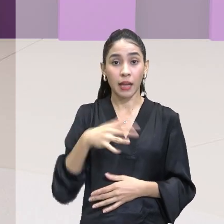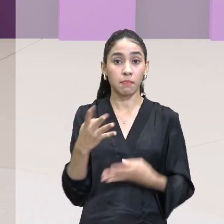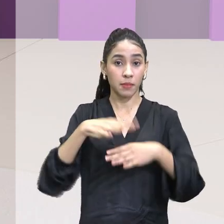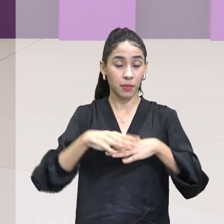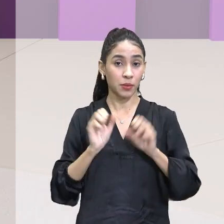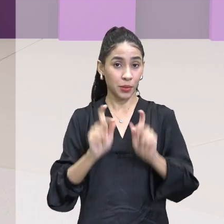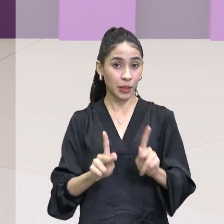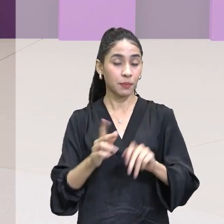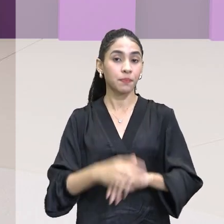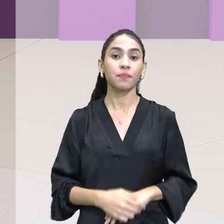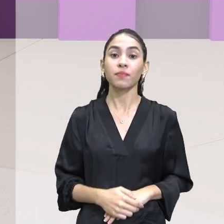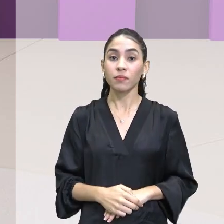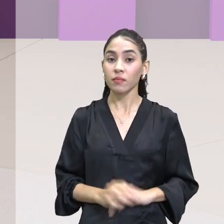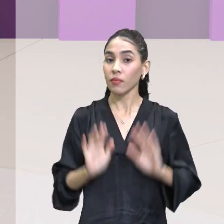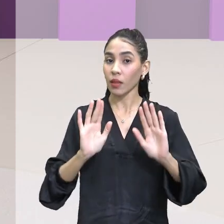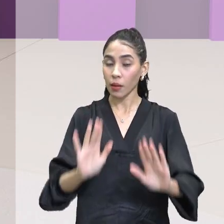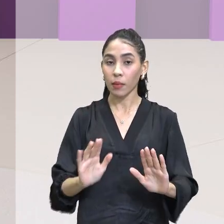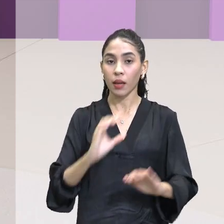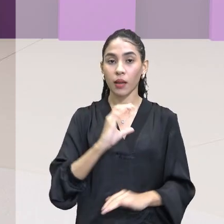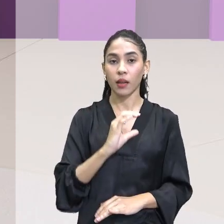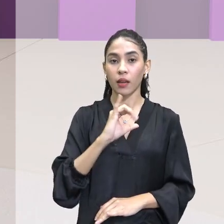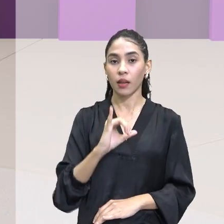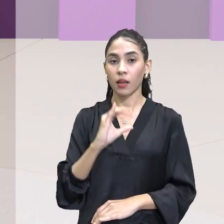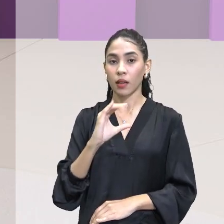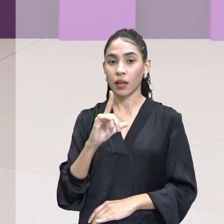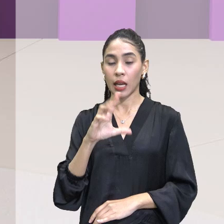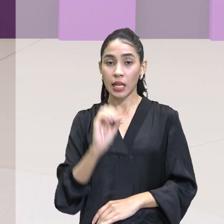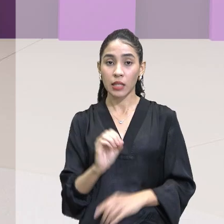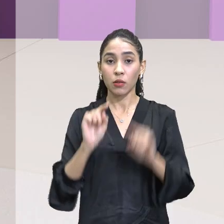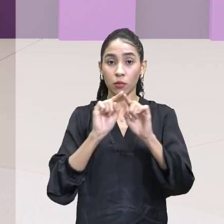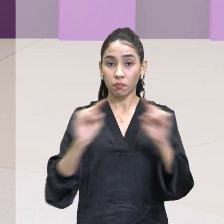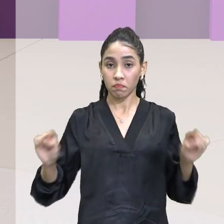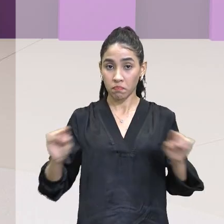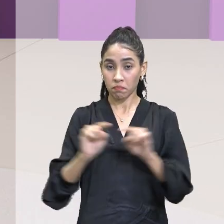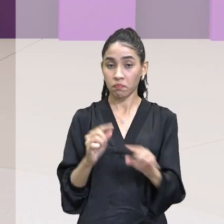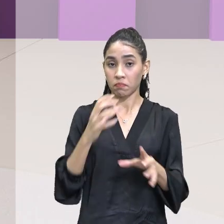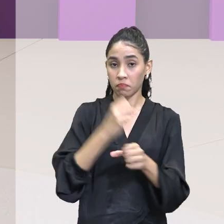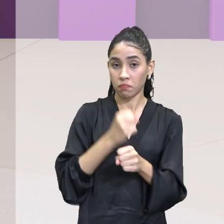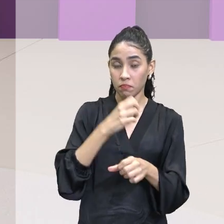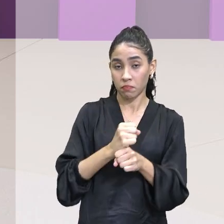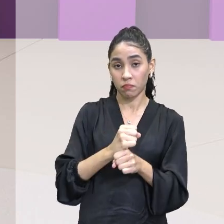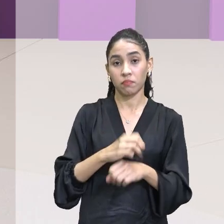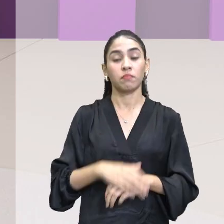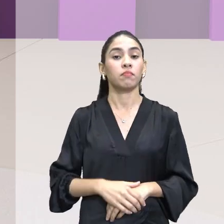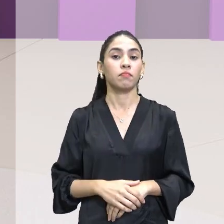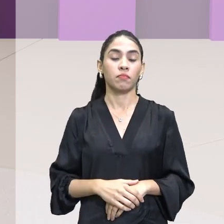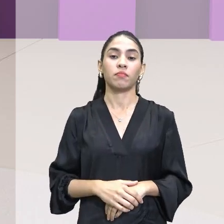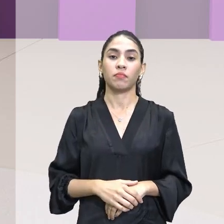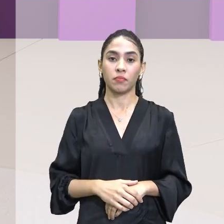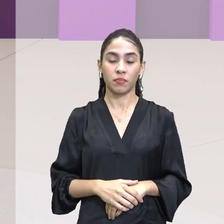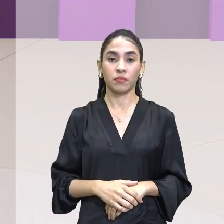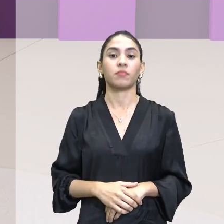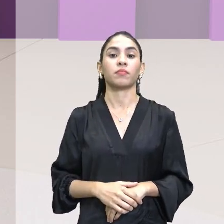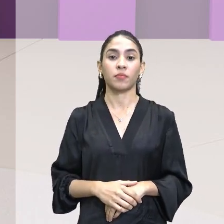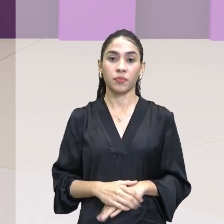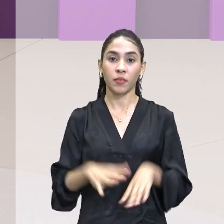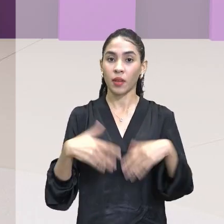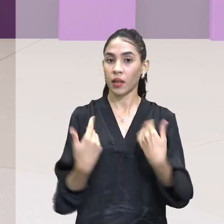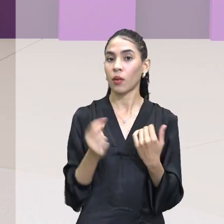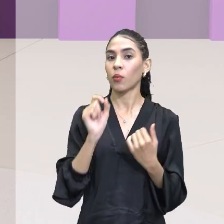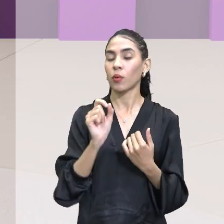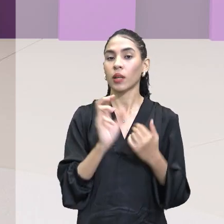bem? Mas o ciclo trigonométrico ou circunferência trigonométrica, não é? O círculo trigonométrico é